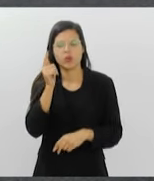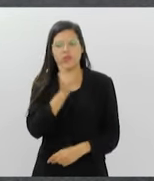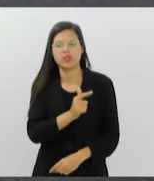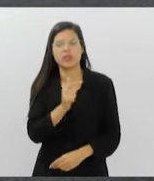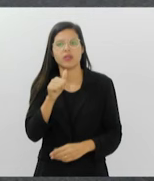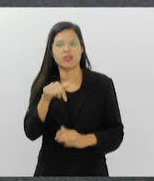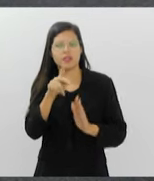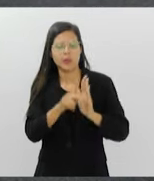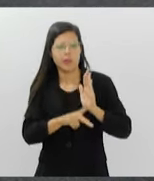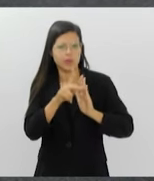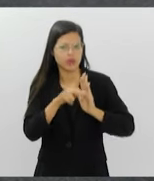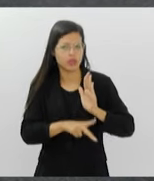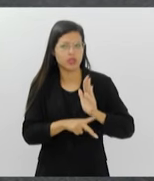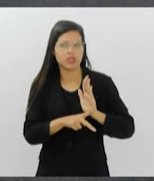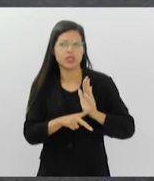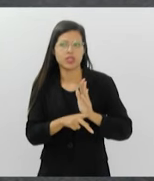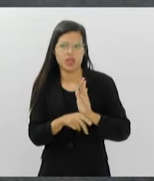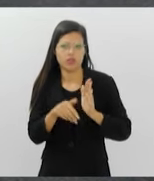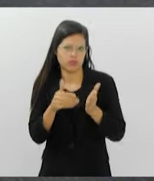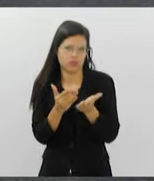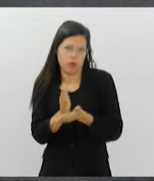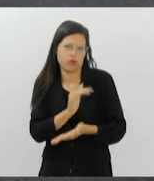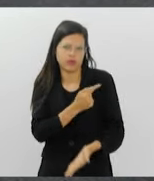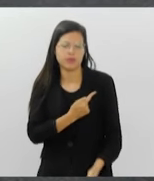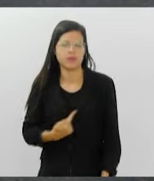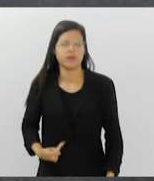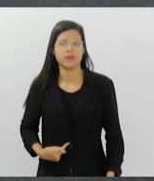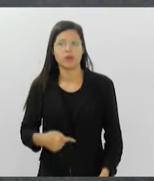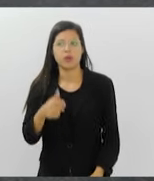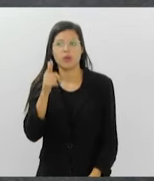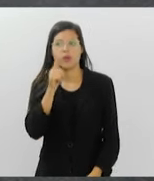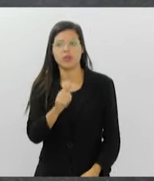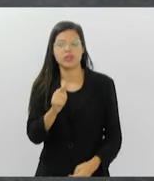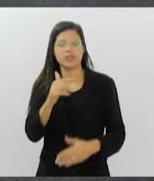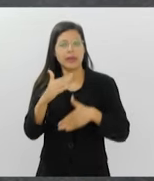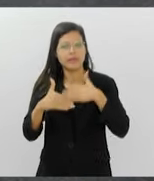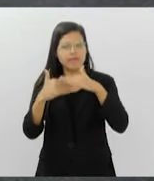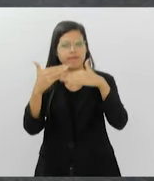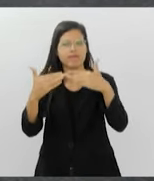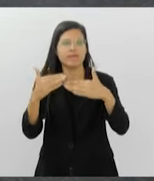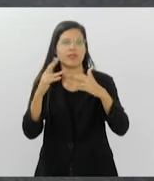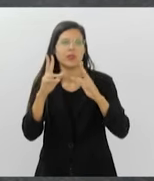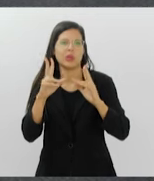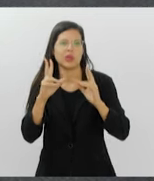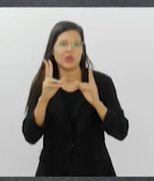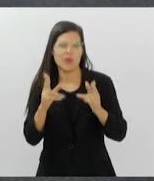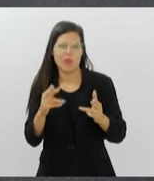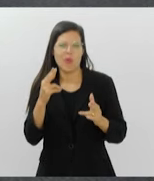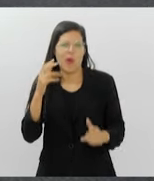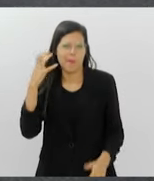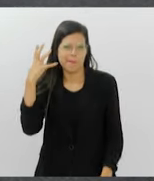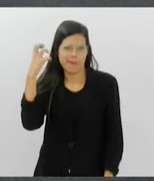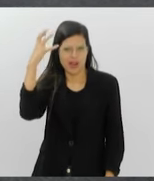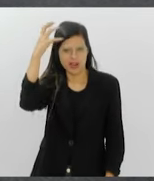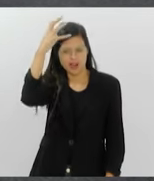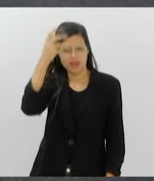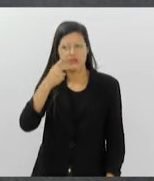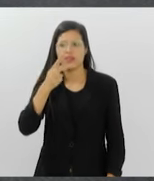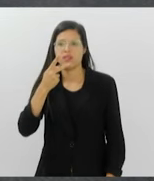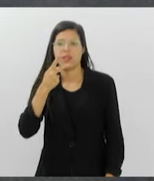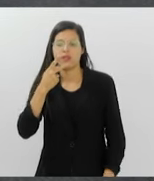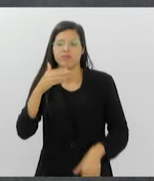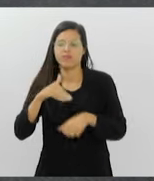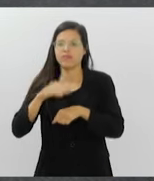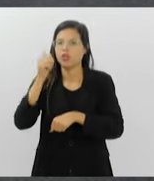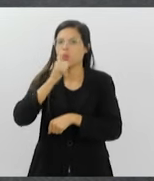do governador, traçar novos horizontes, como dizia Marielle Franco em 2016, por mais mulheres